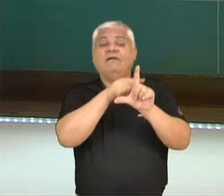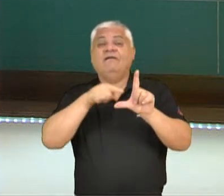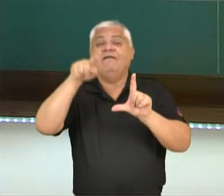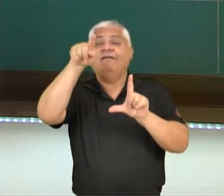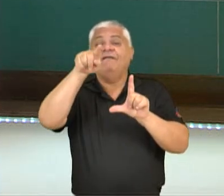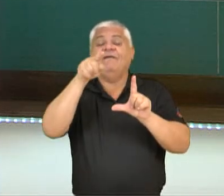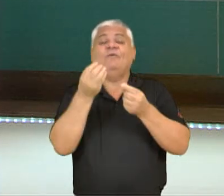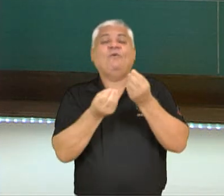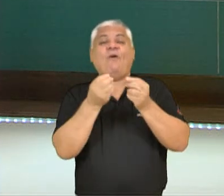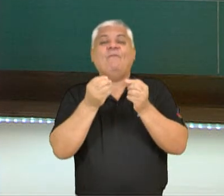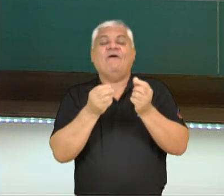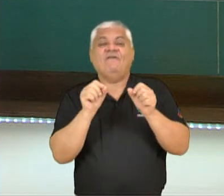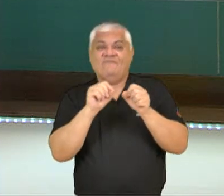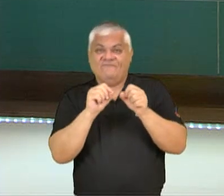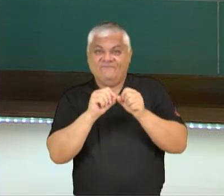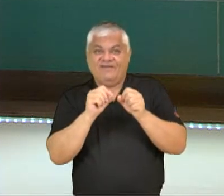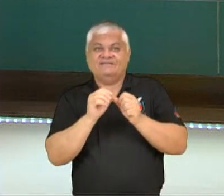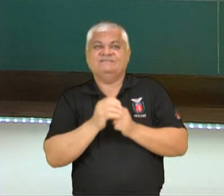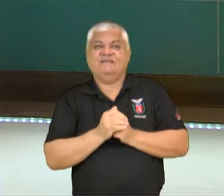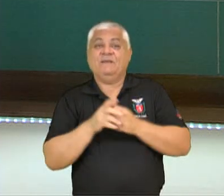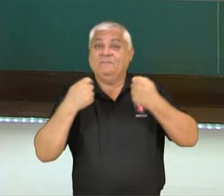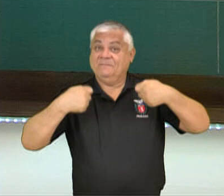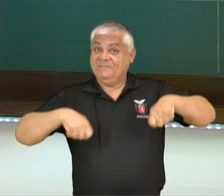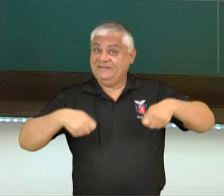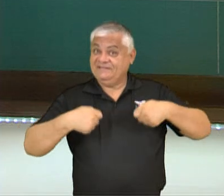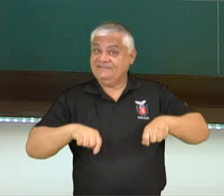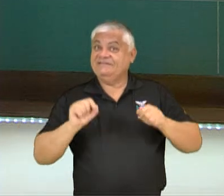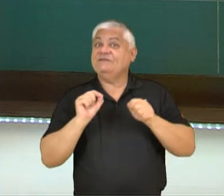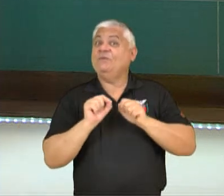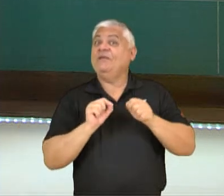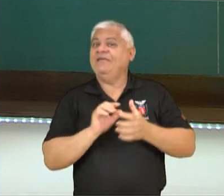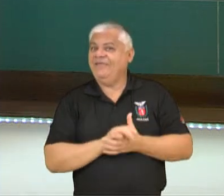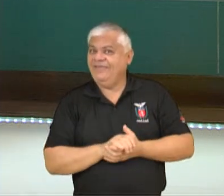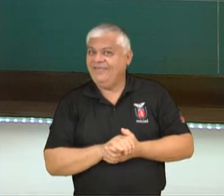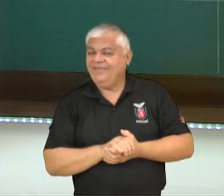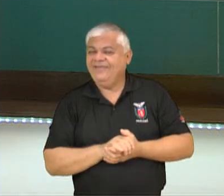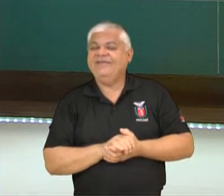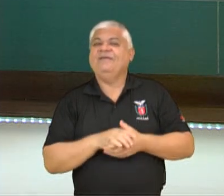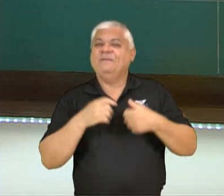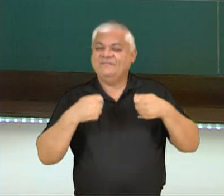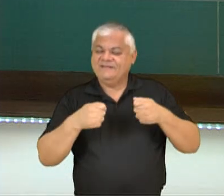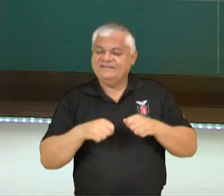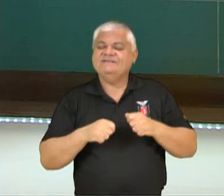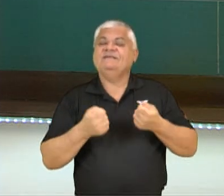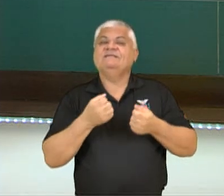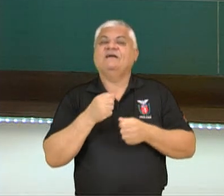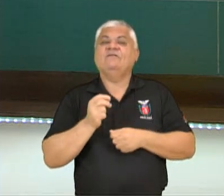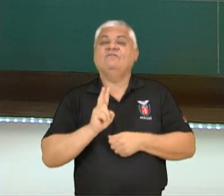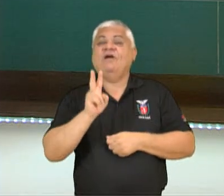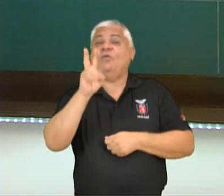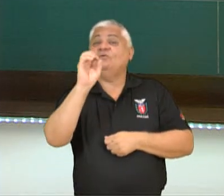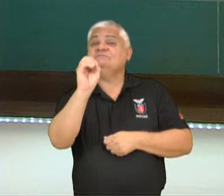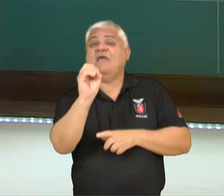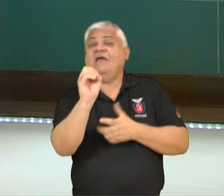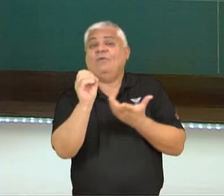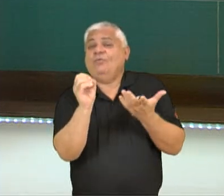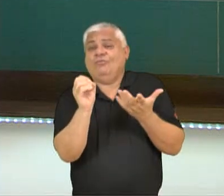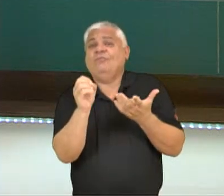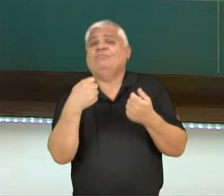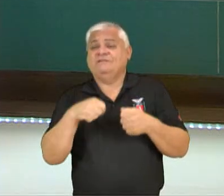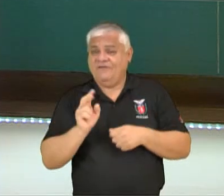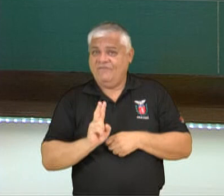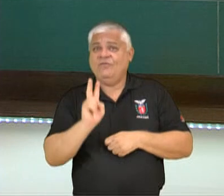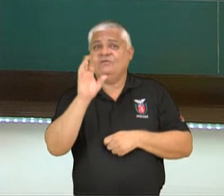Lembrando que para determinar as coordenadas do vértice eu preciso do quê? Eu preciso das raízes, dos zeros da função.